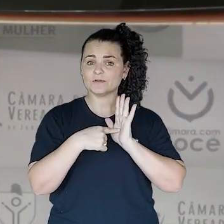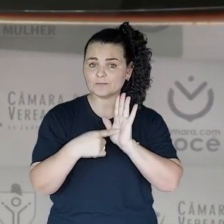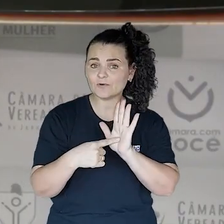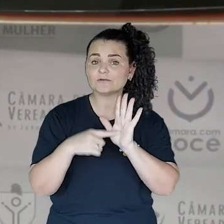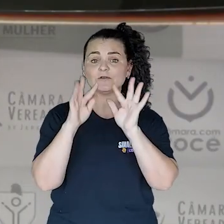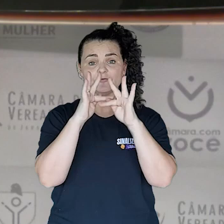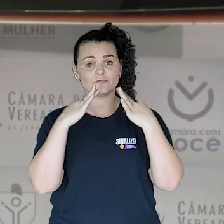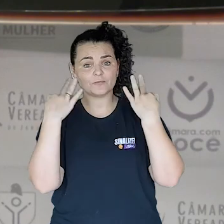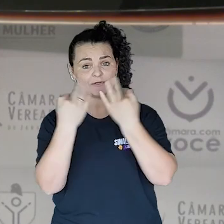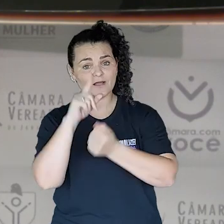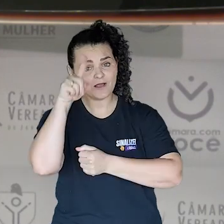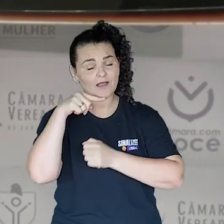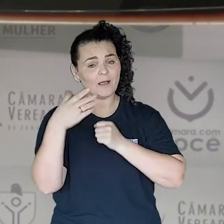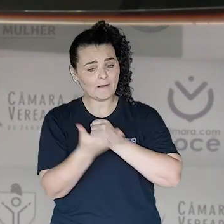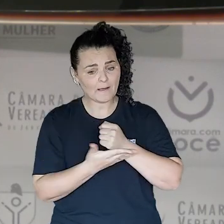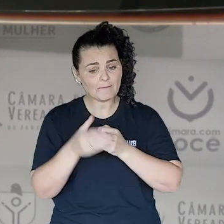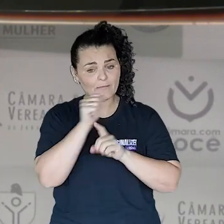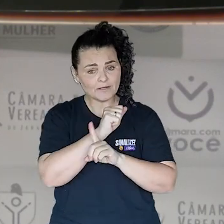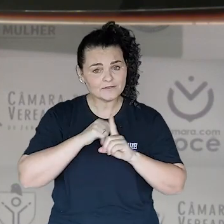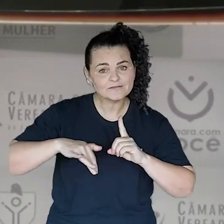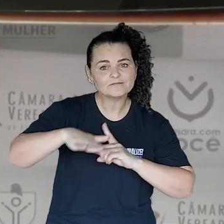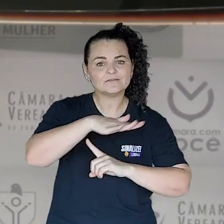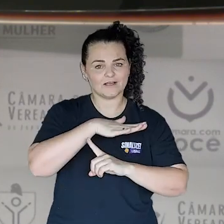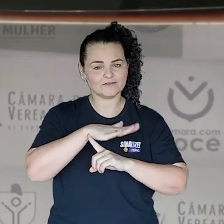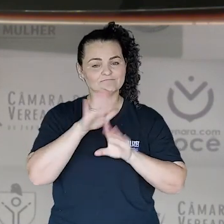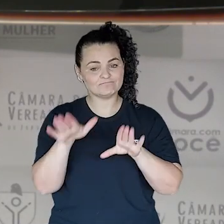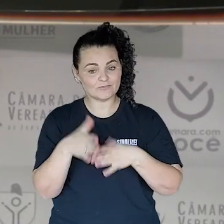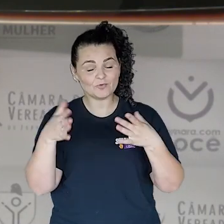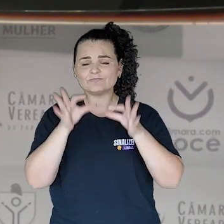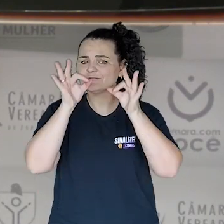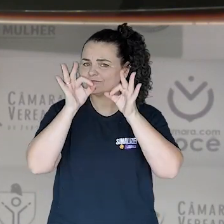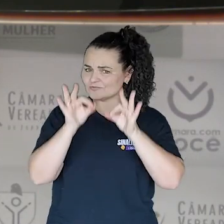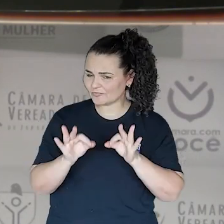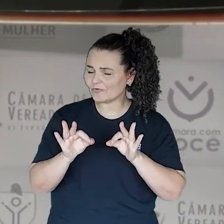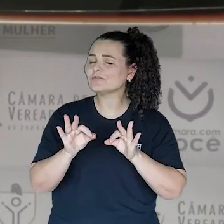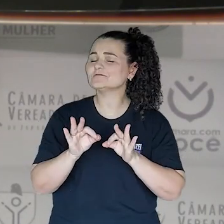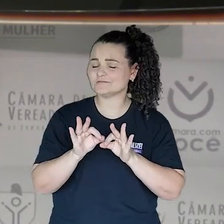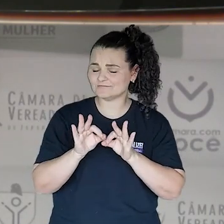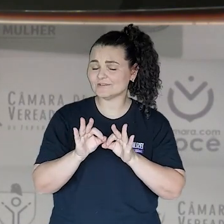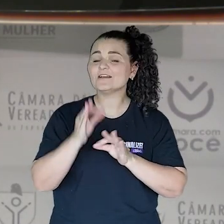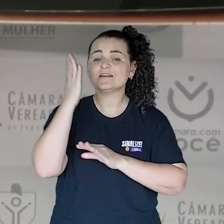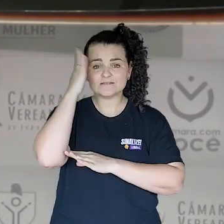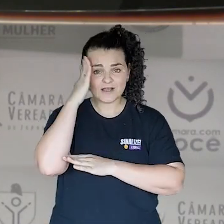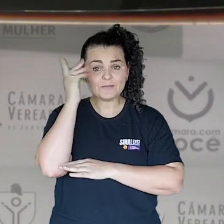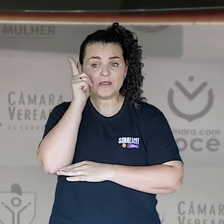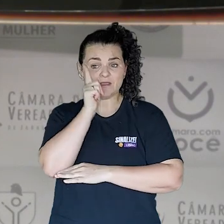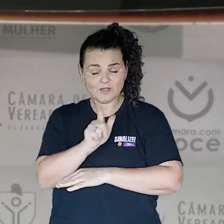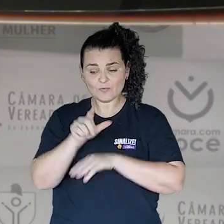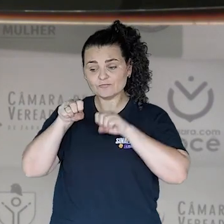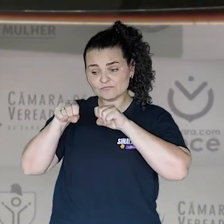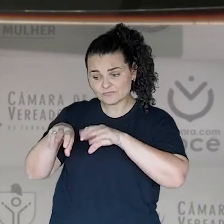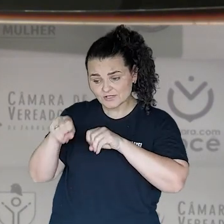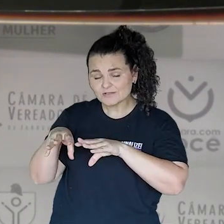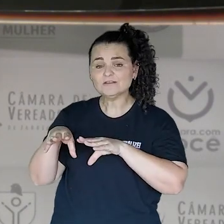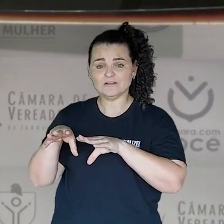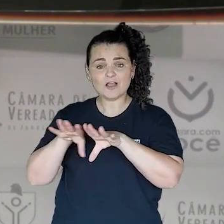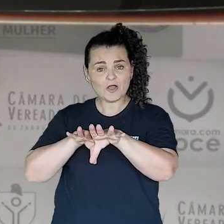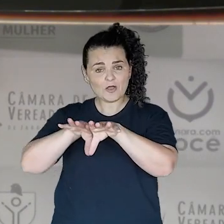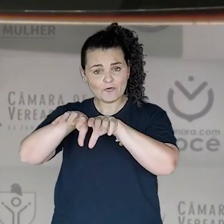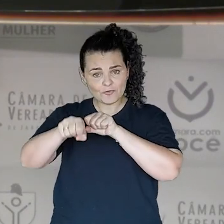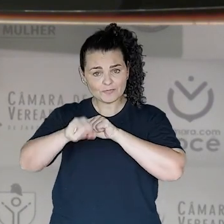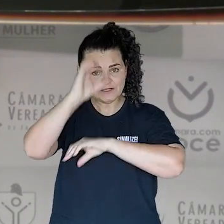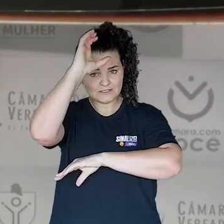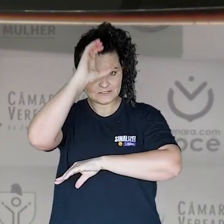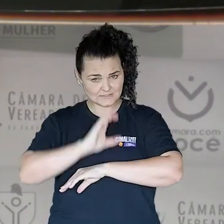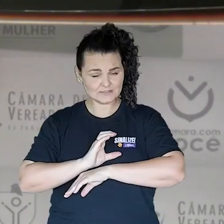enfatiza que a família é a base da sociedade e quando bem estruturada tem todas as condições para promover um bom aprendizado e